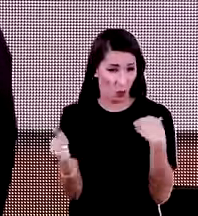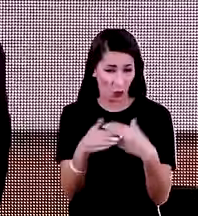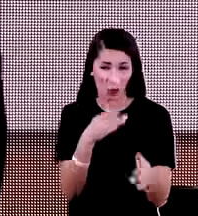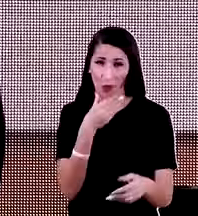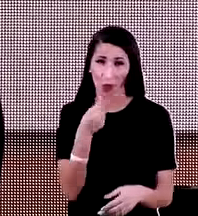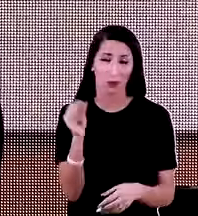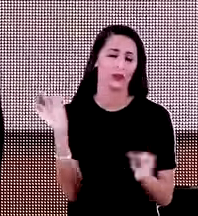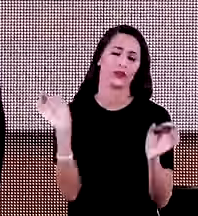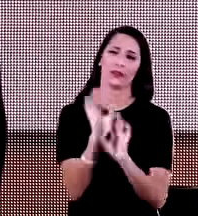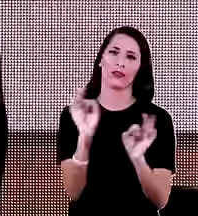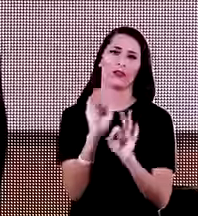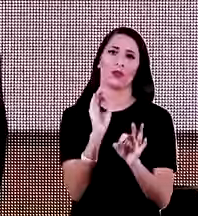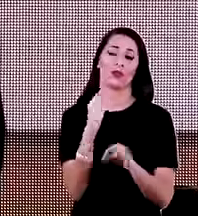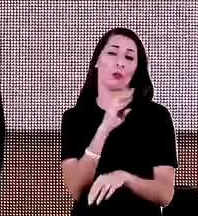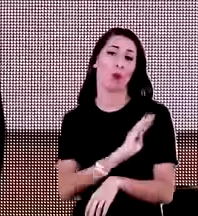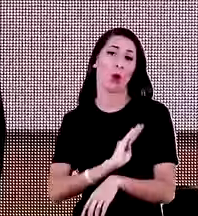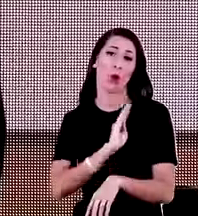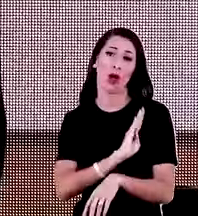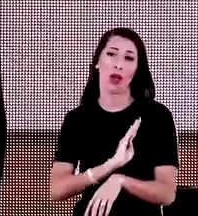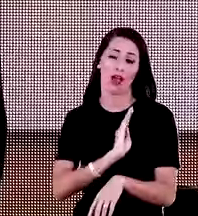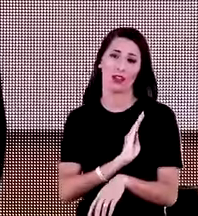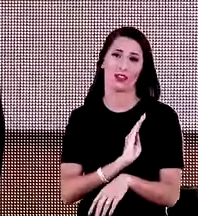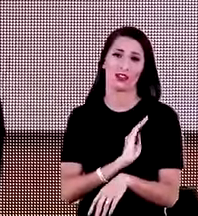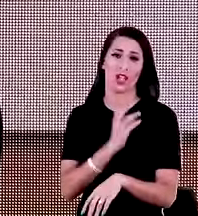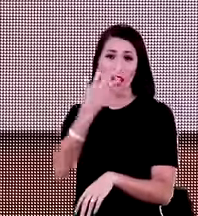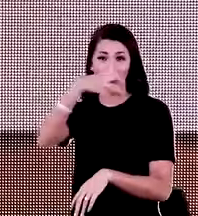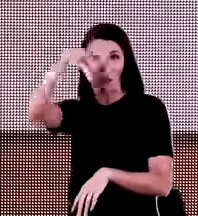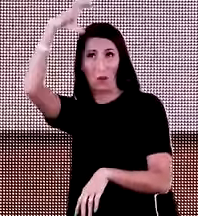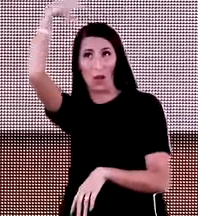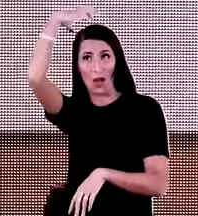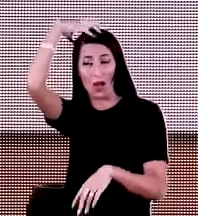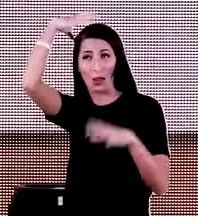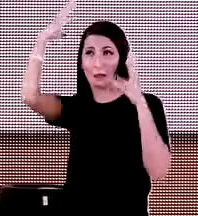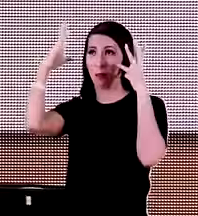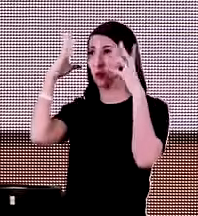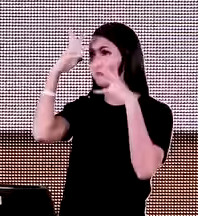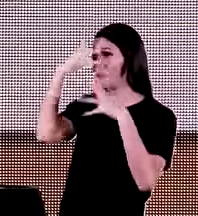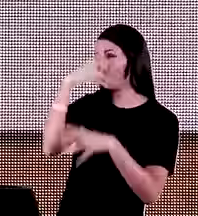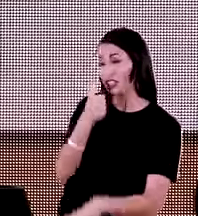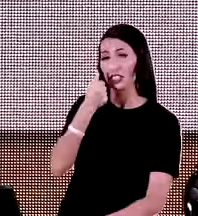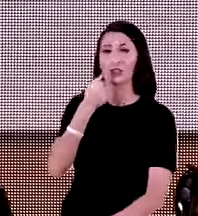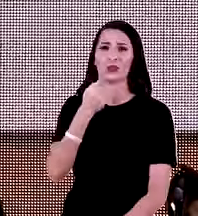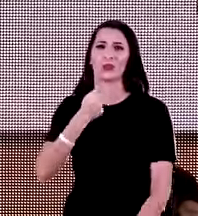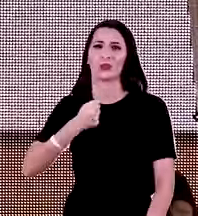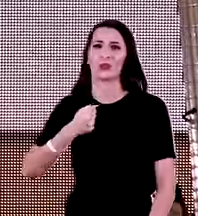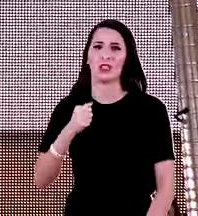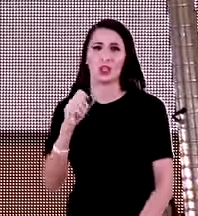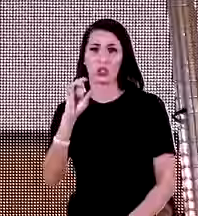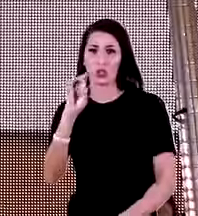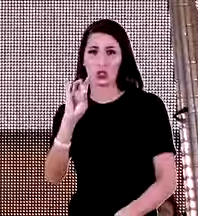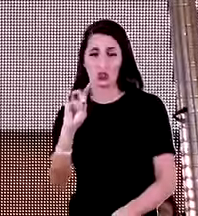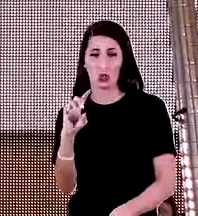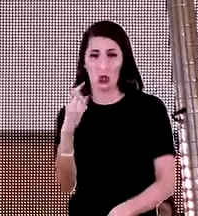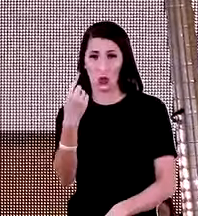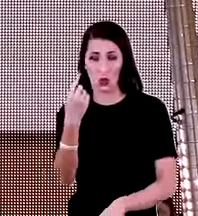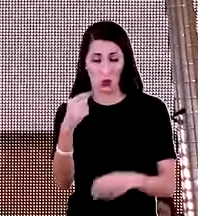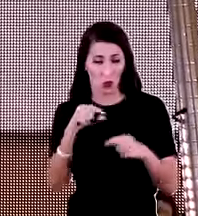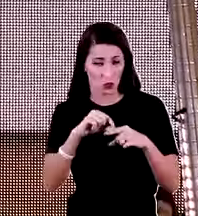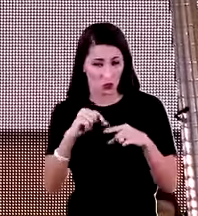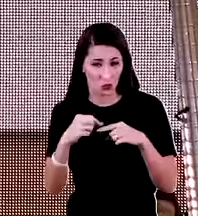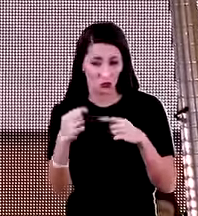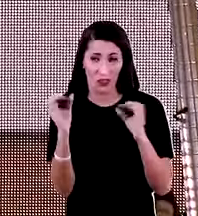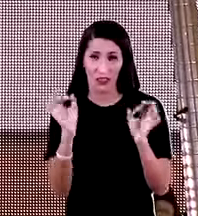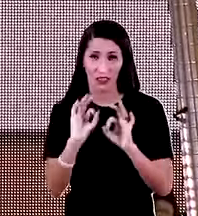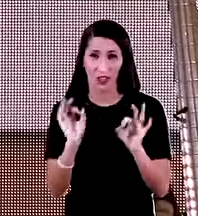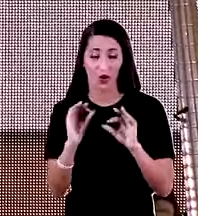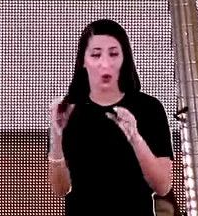Boaz. O camarada era rico, bonito. Não só tinha uma espiga nem duas, tinha um campo inteiro